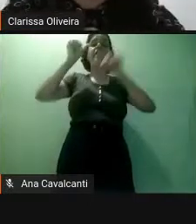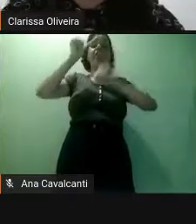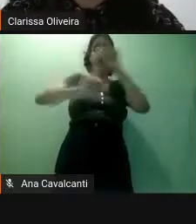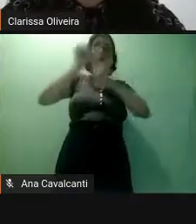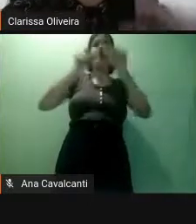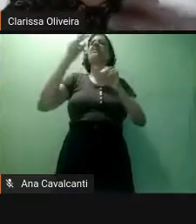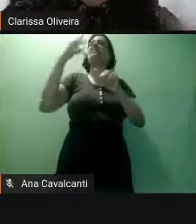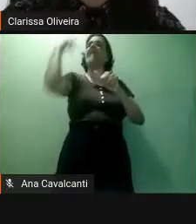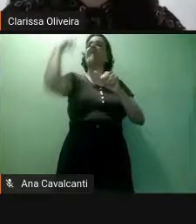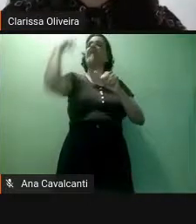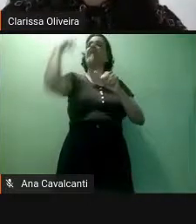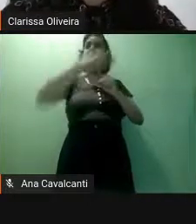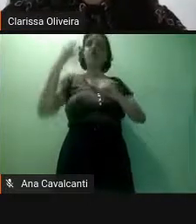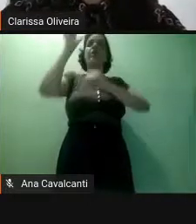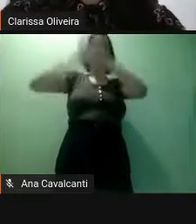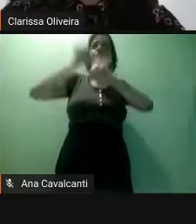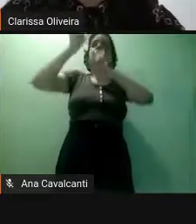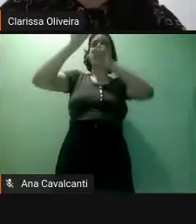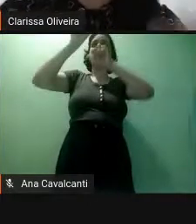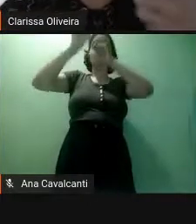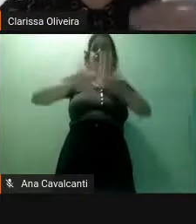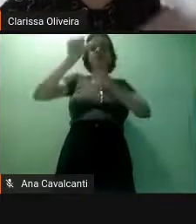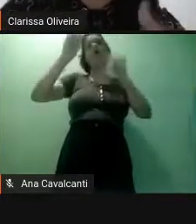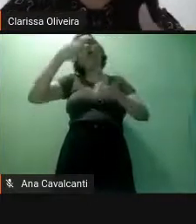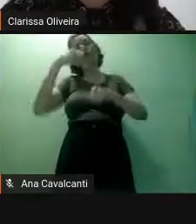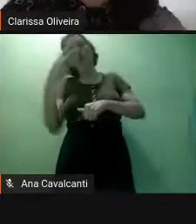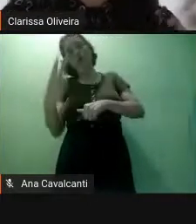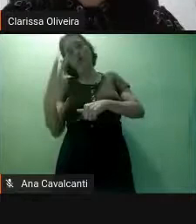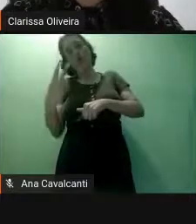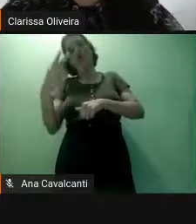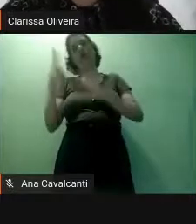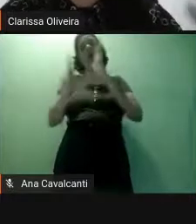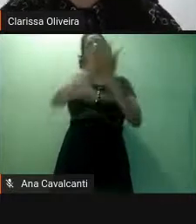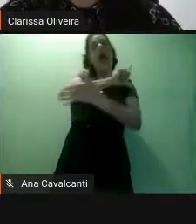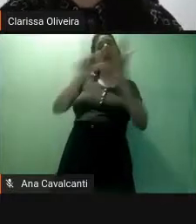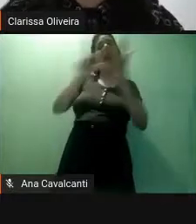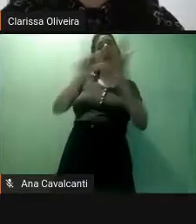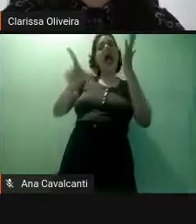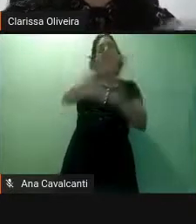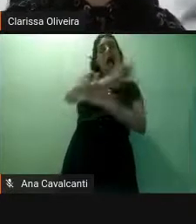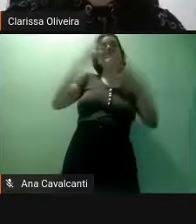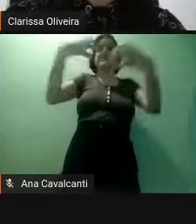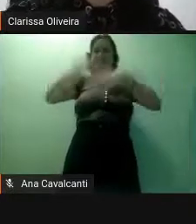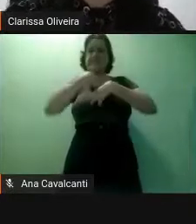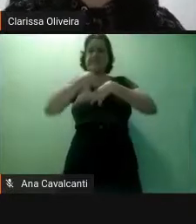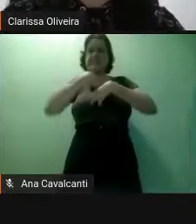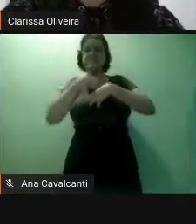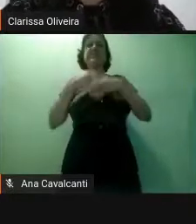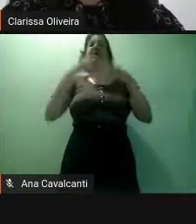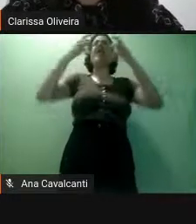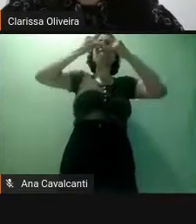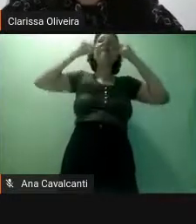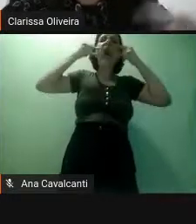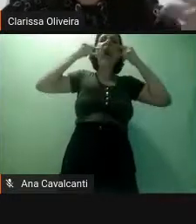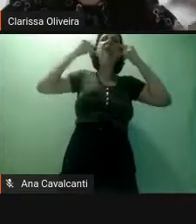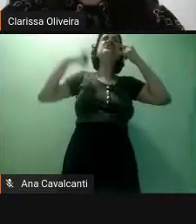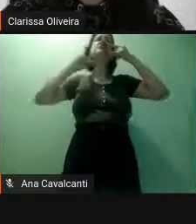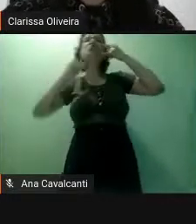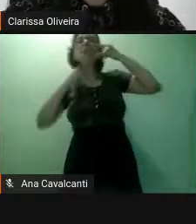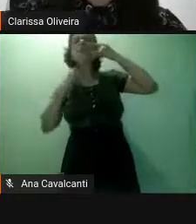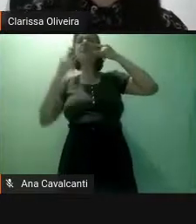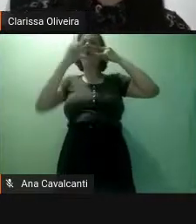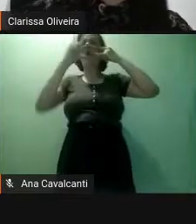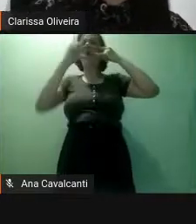3 horas, ou trocando antes, quando sentir ela úmida, ou quando ela está suja, ou quando ela